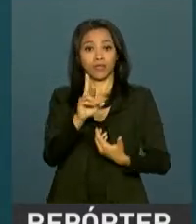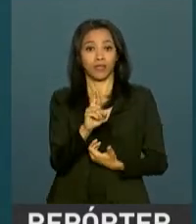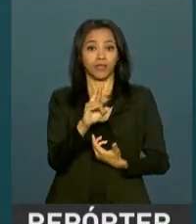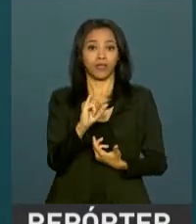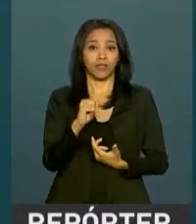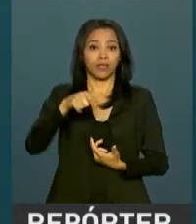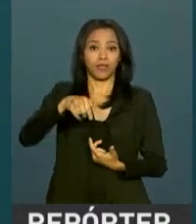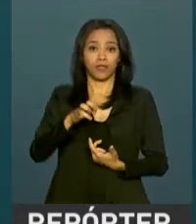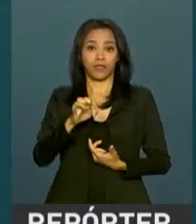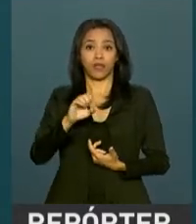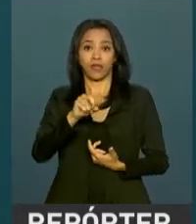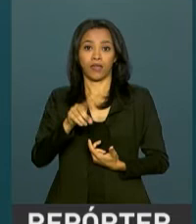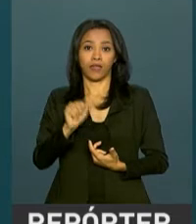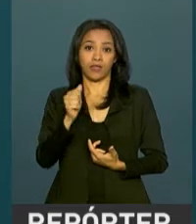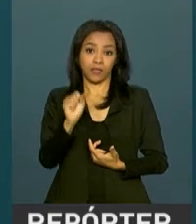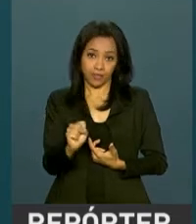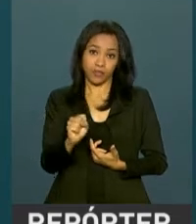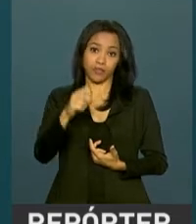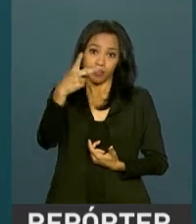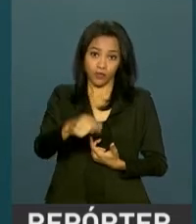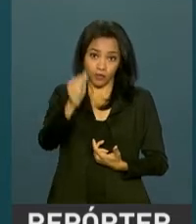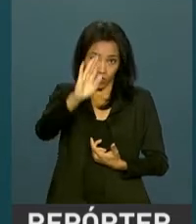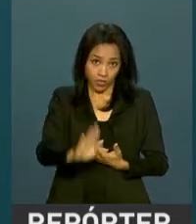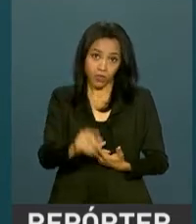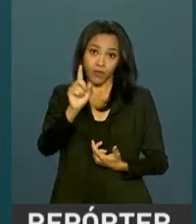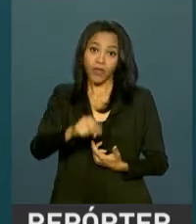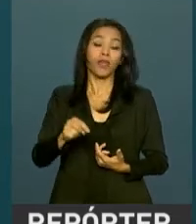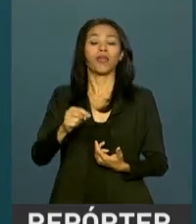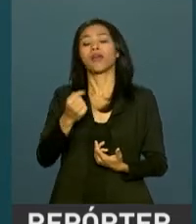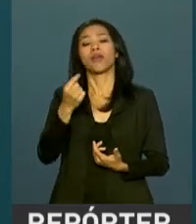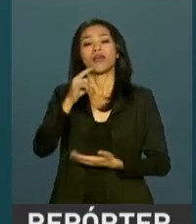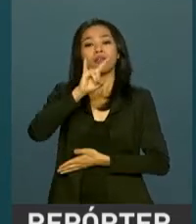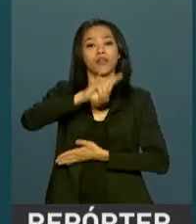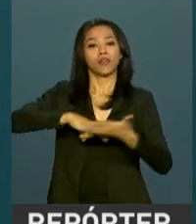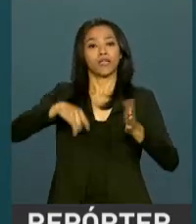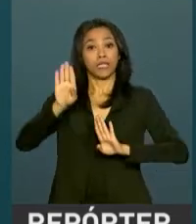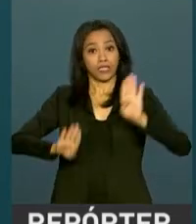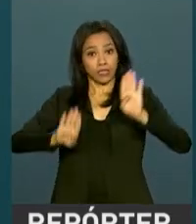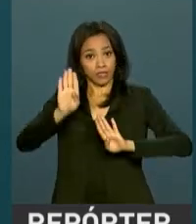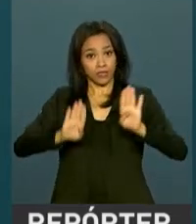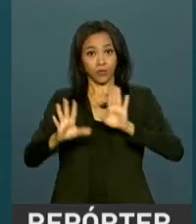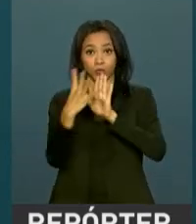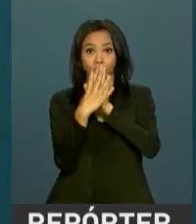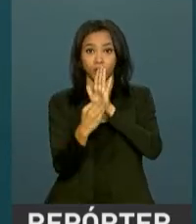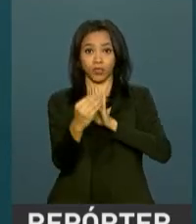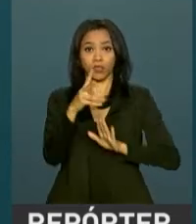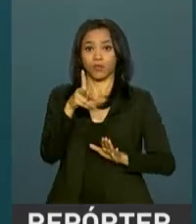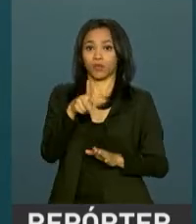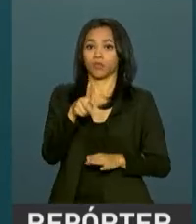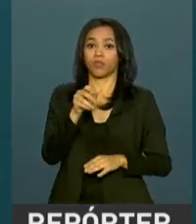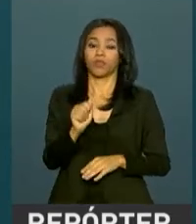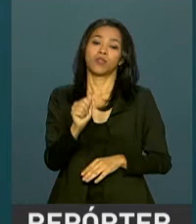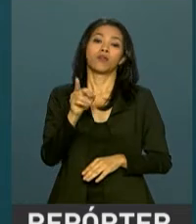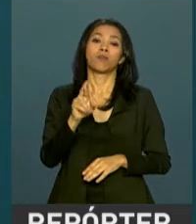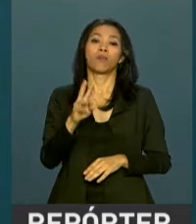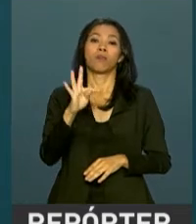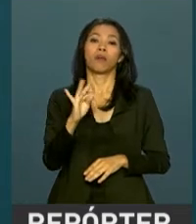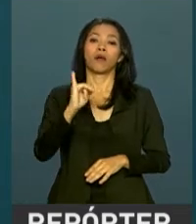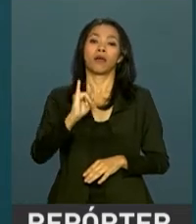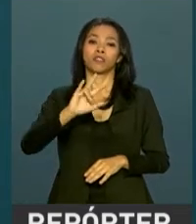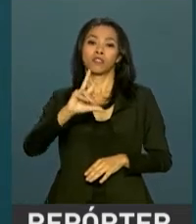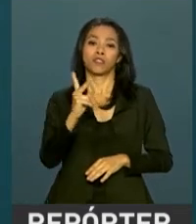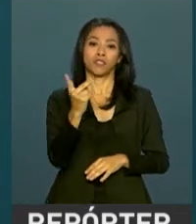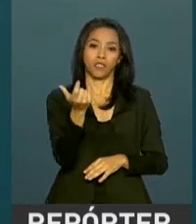consubstanciado em mais uma rodada de licitações de plano de partilha de produção do pré sal